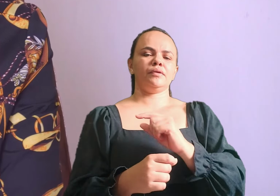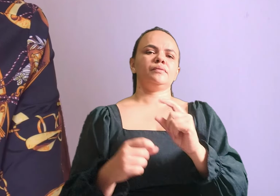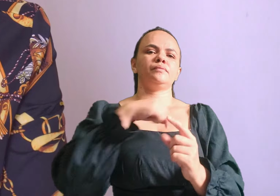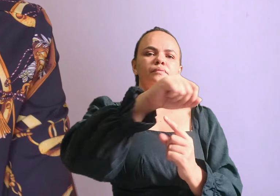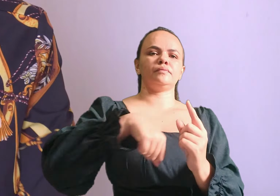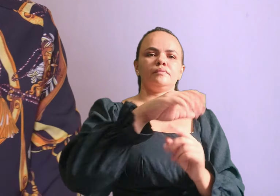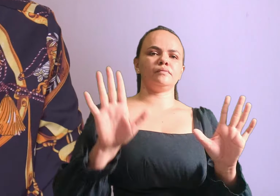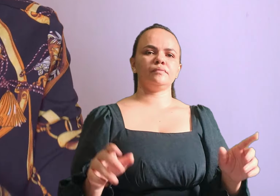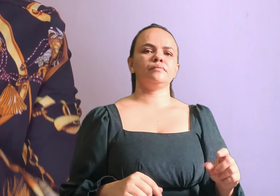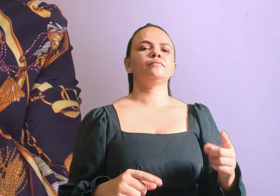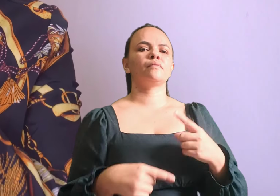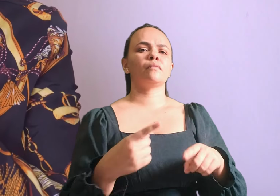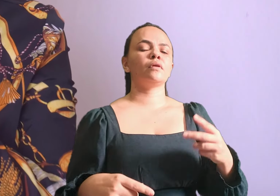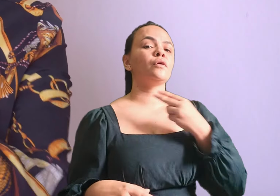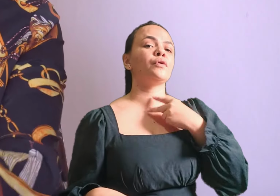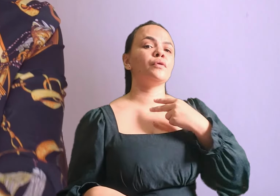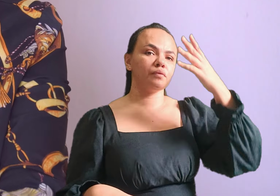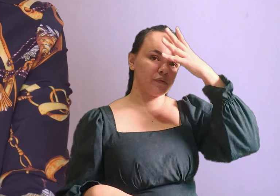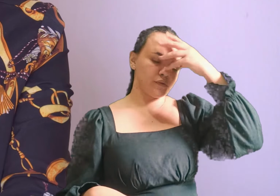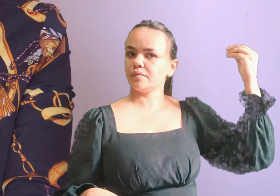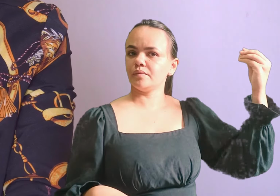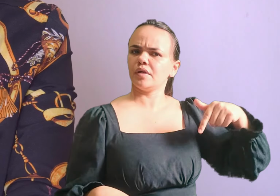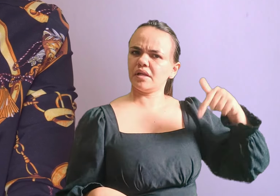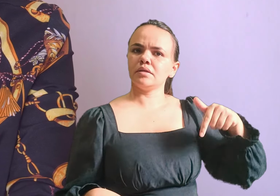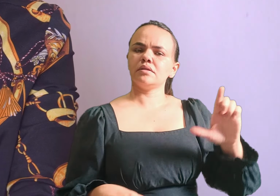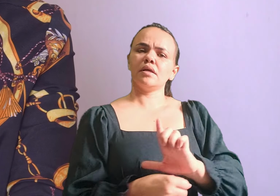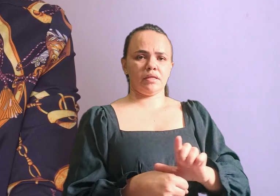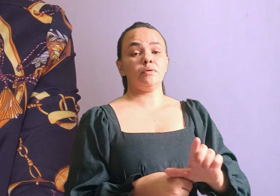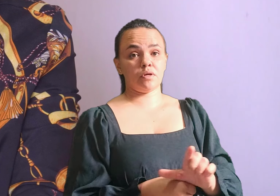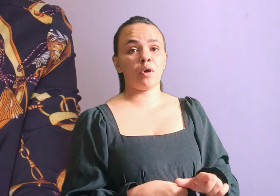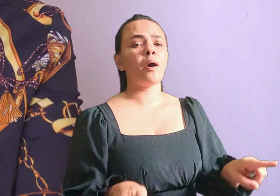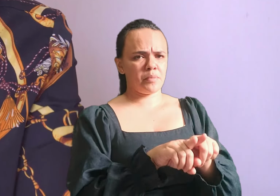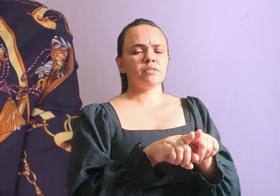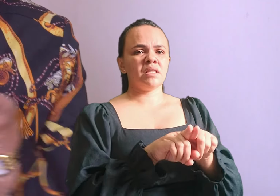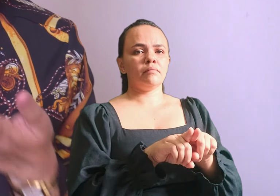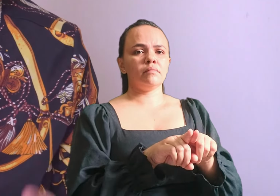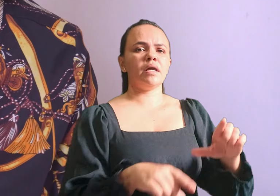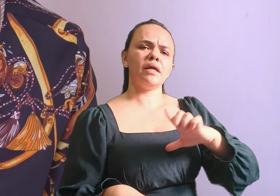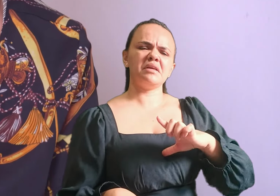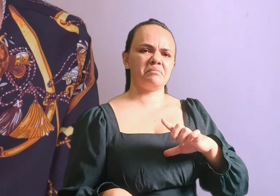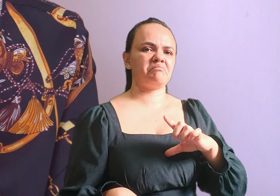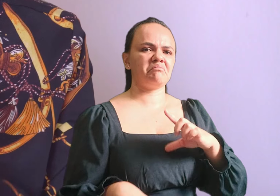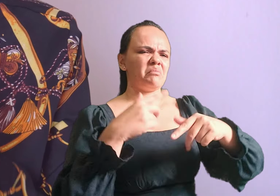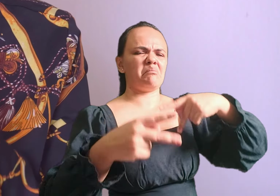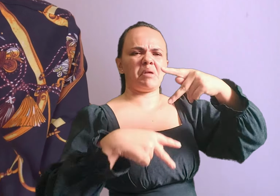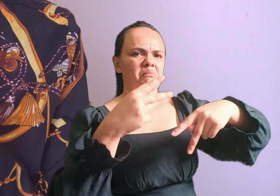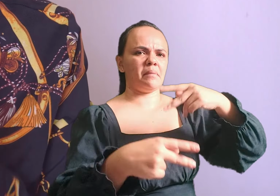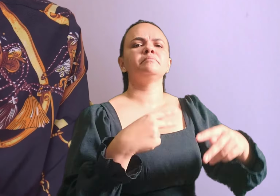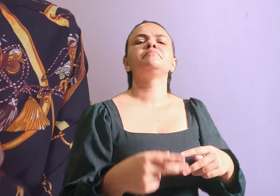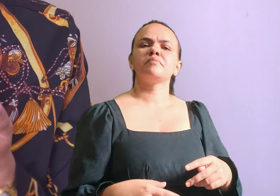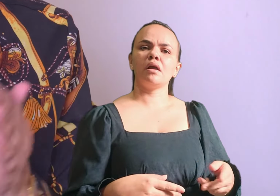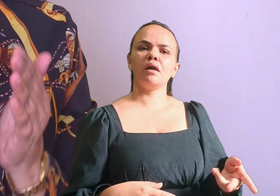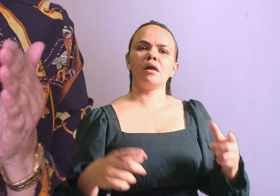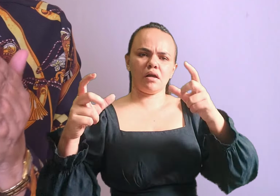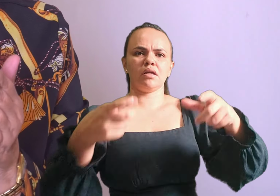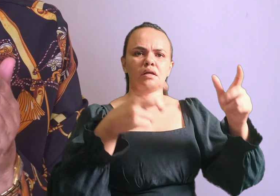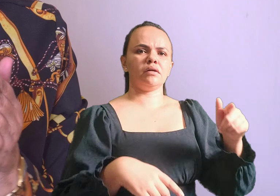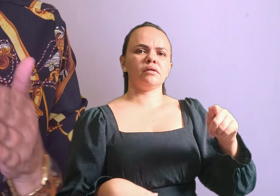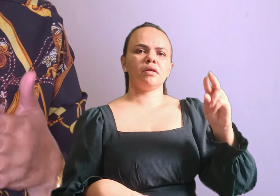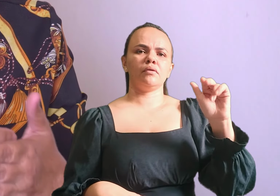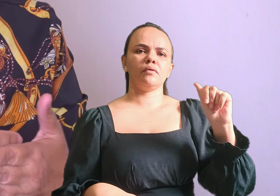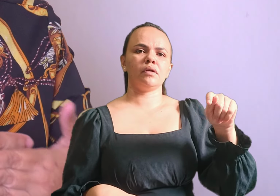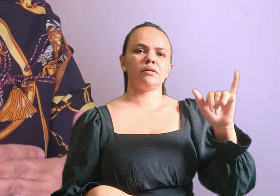também não pode esquecer que Luís Gomes também teve a a a o seu povoamento ali na região do quati e